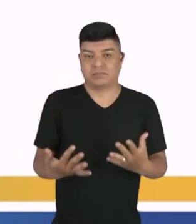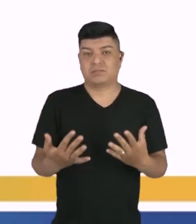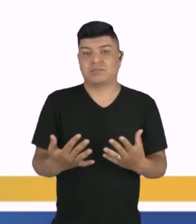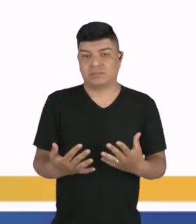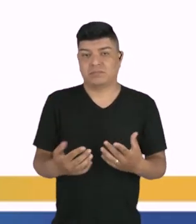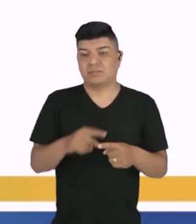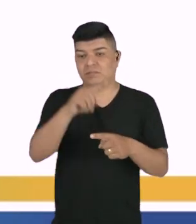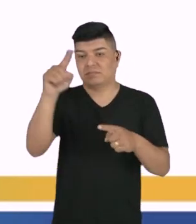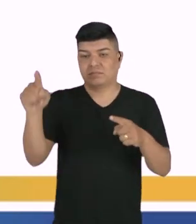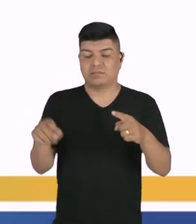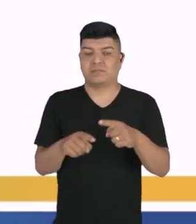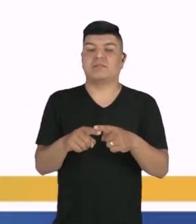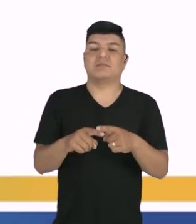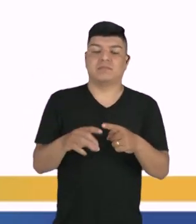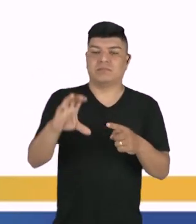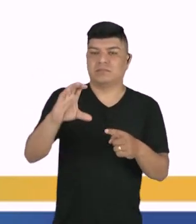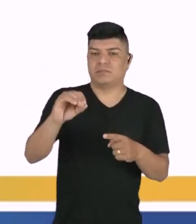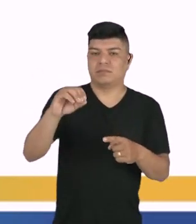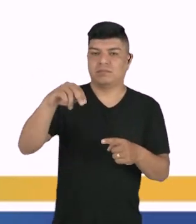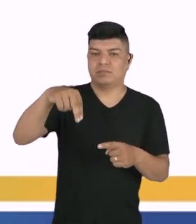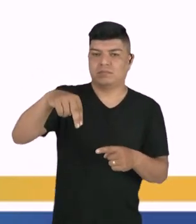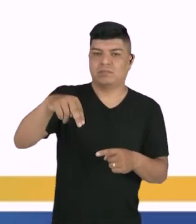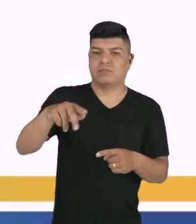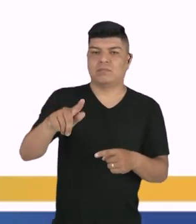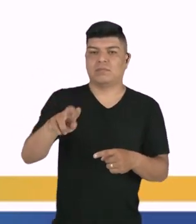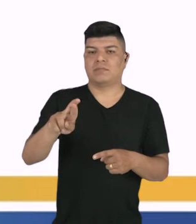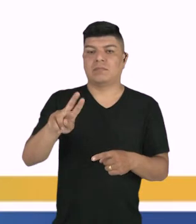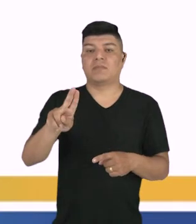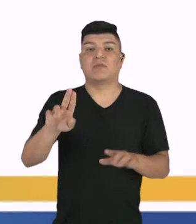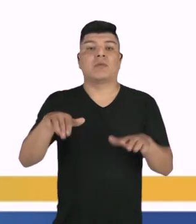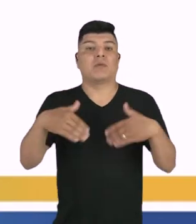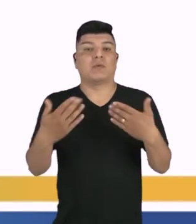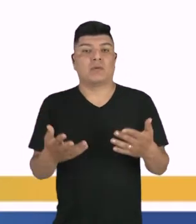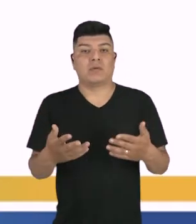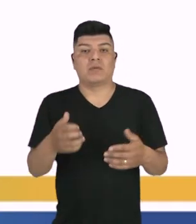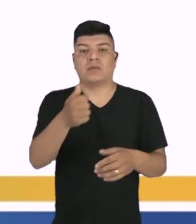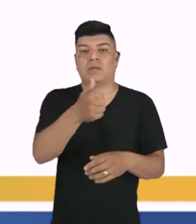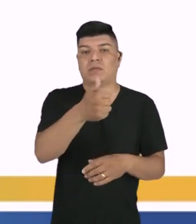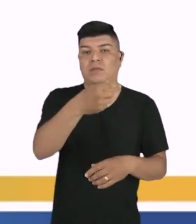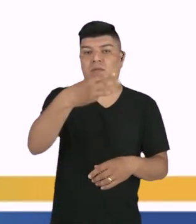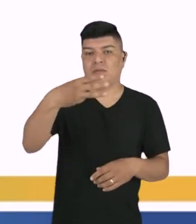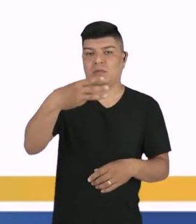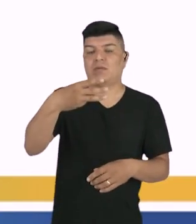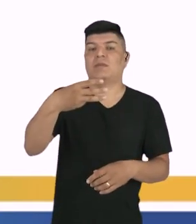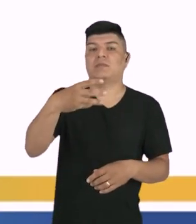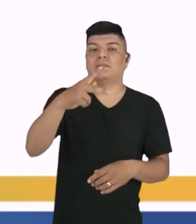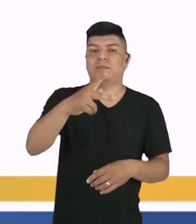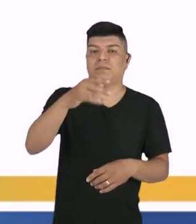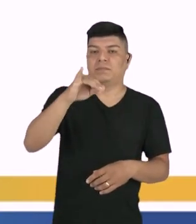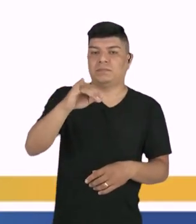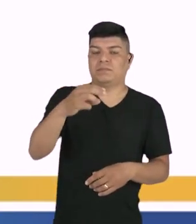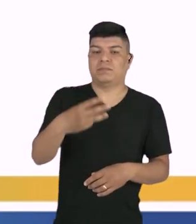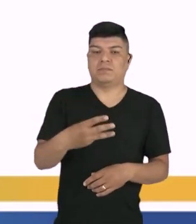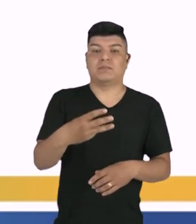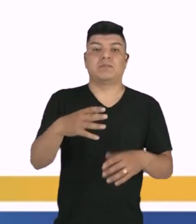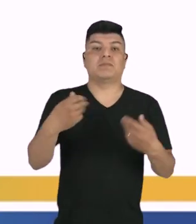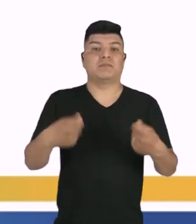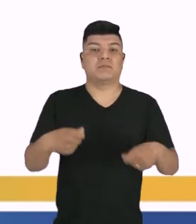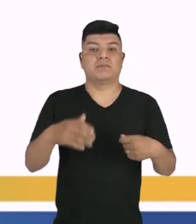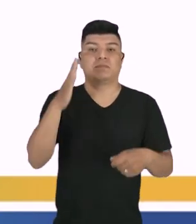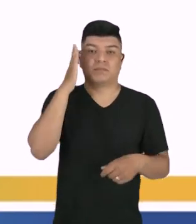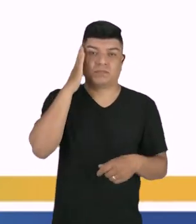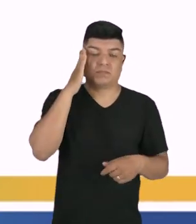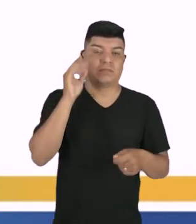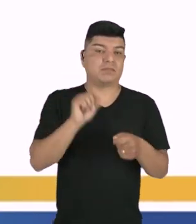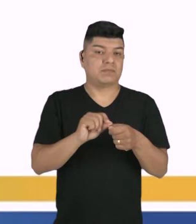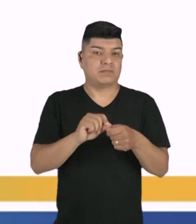de arcos côngruos. Qual é o arco congruente a 13π sobre 3? Nós precisamos fazer isso,